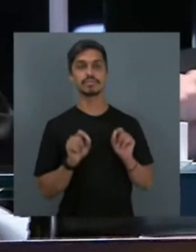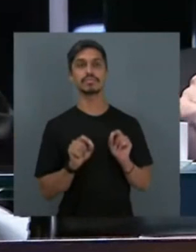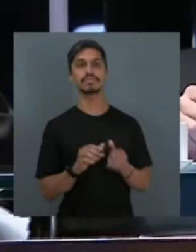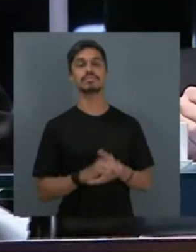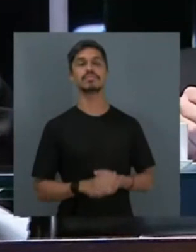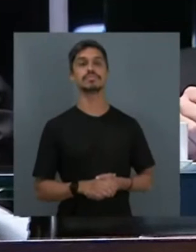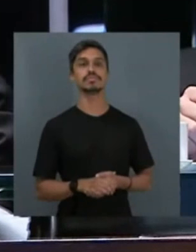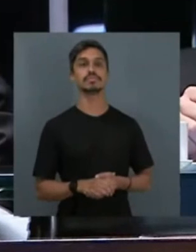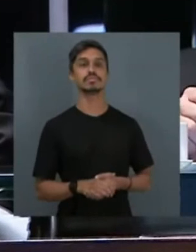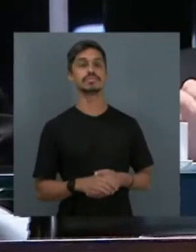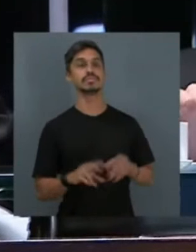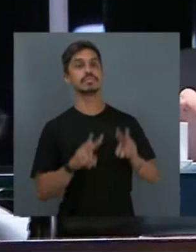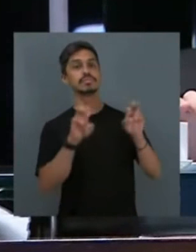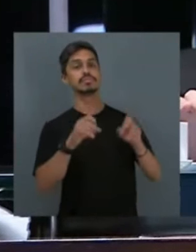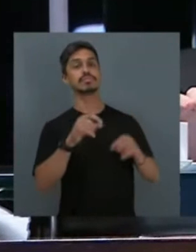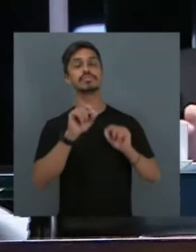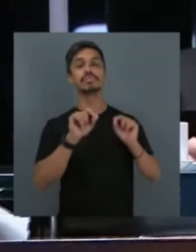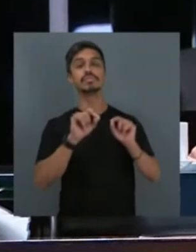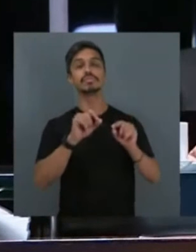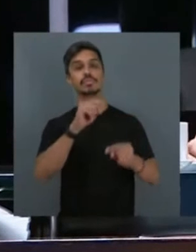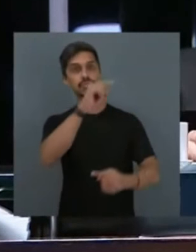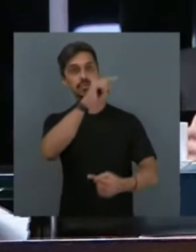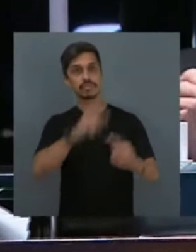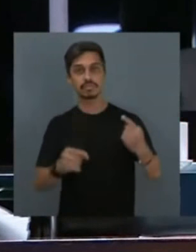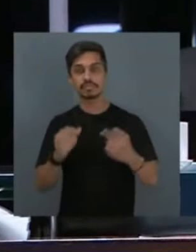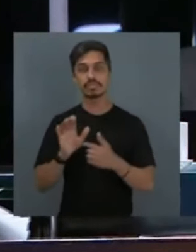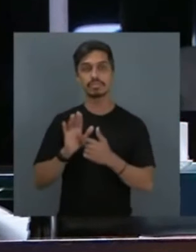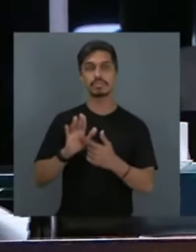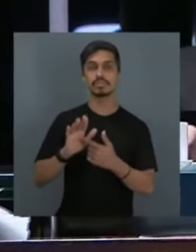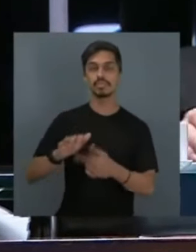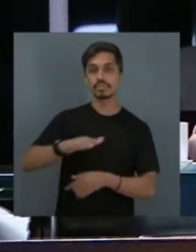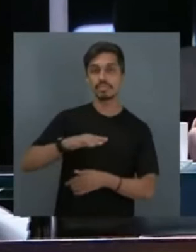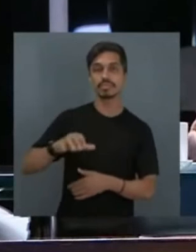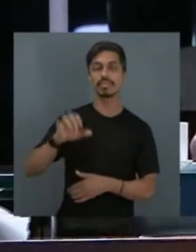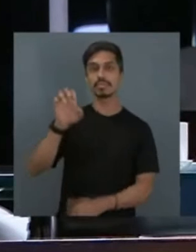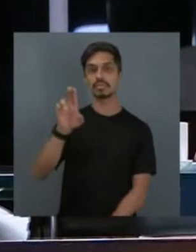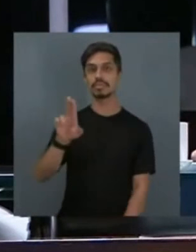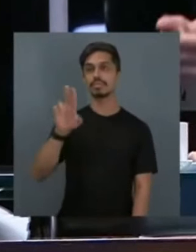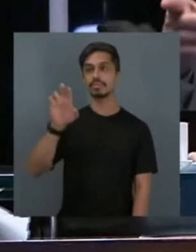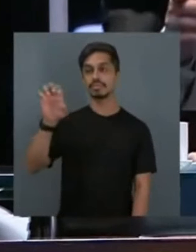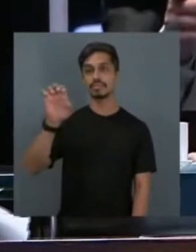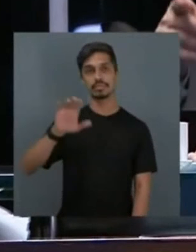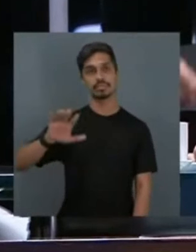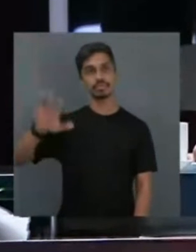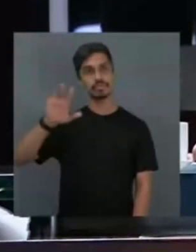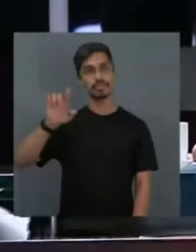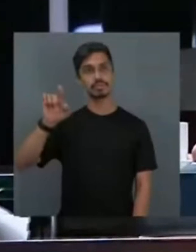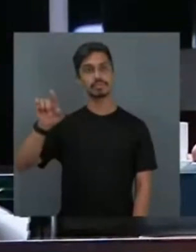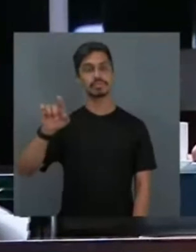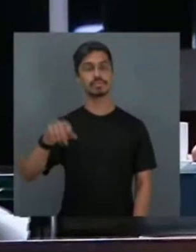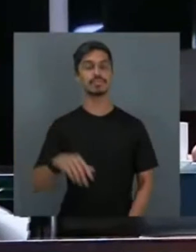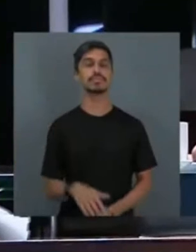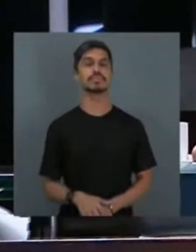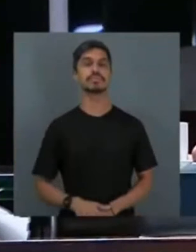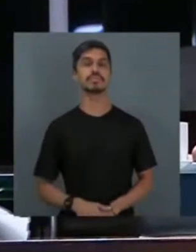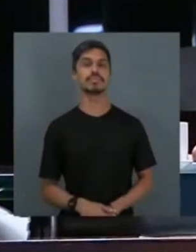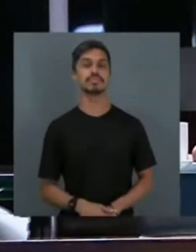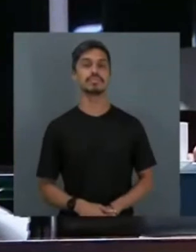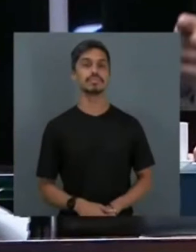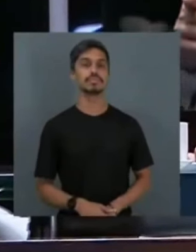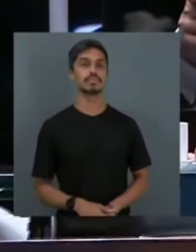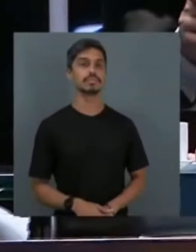relativamente à proibição estabelecida no âmbito da União Europeia Senador om marazi Senador jaes Wagner a